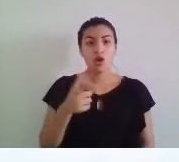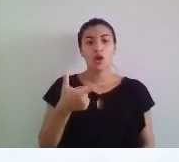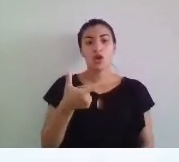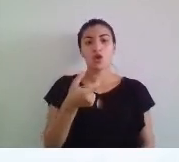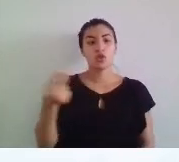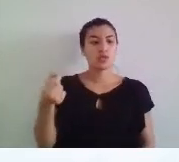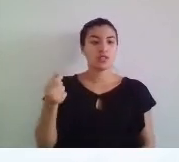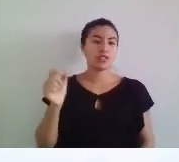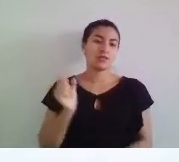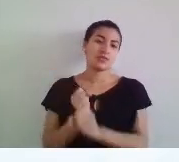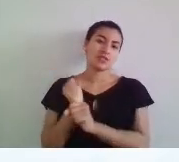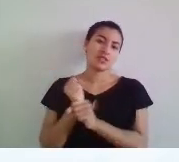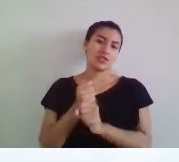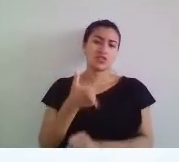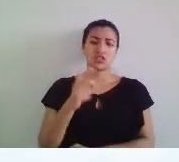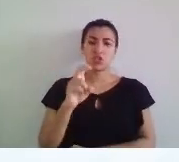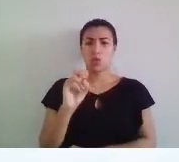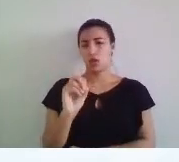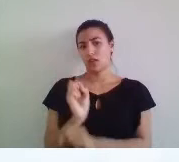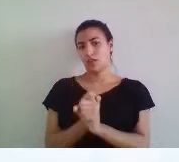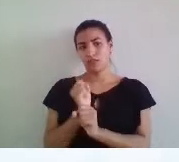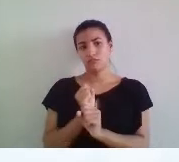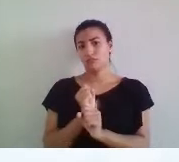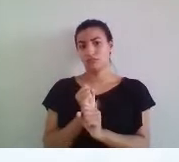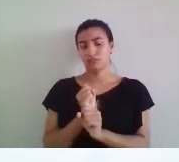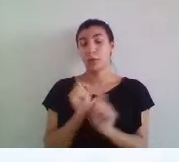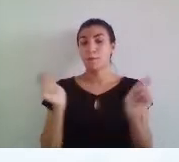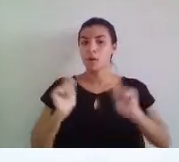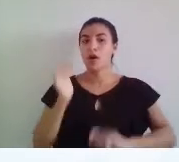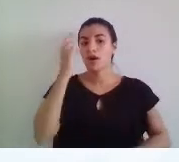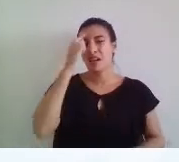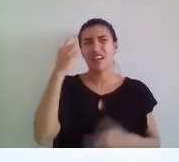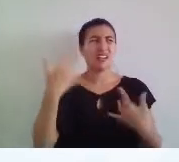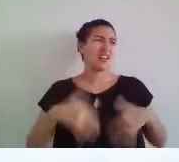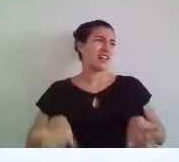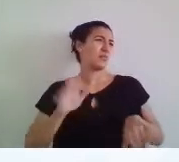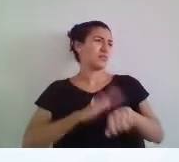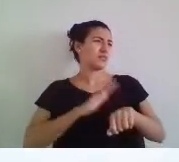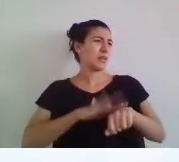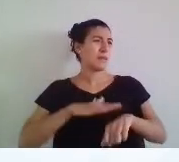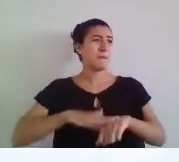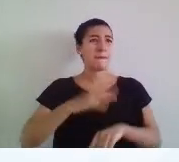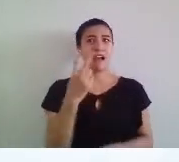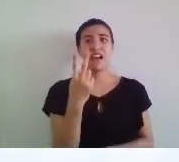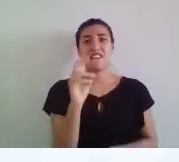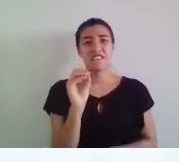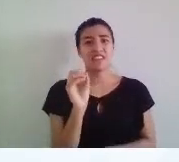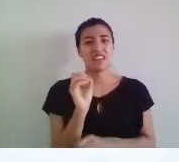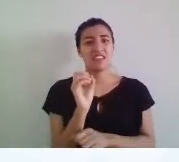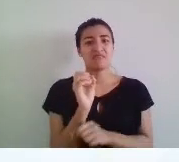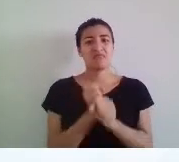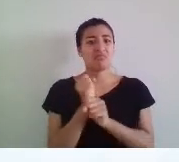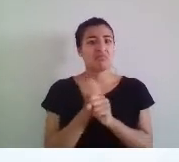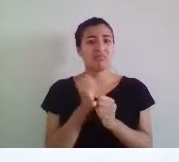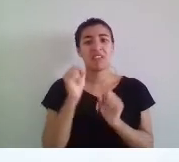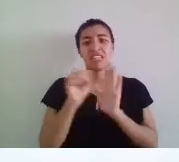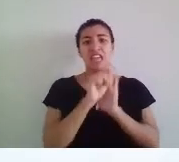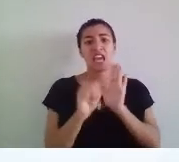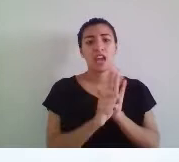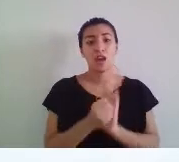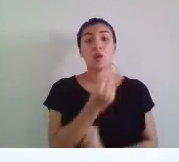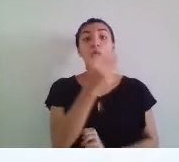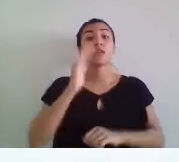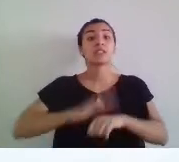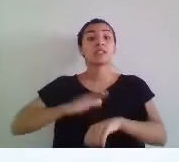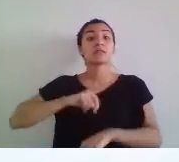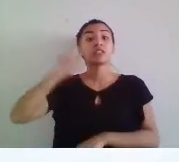anos, 250 anos. A gente pode primeiro pensar, puxa, mas é muito tempo, são mais de 2 séculos, né? Gente, mas quanto tempo tem a